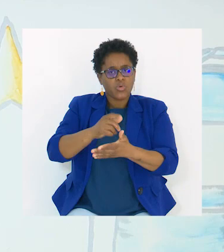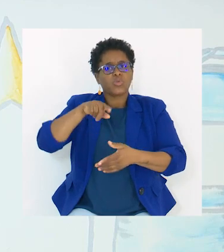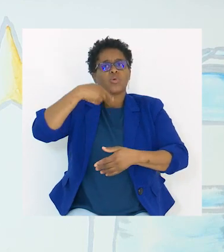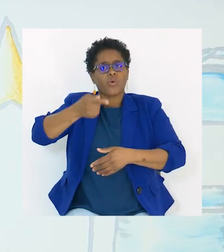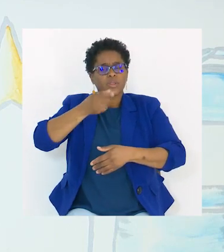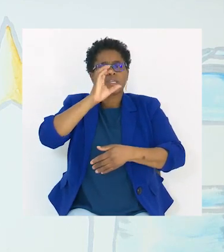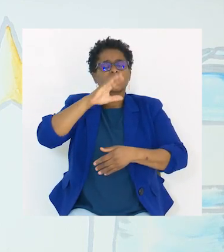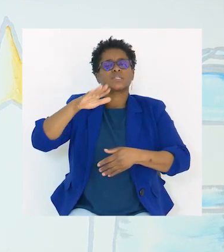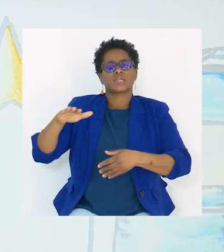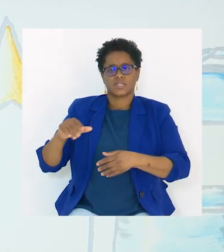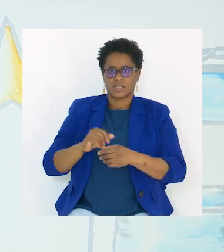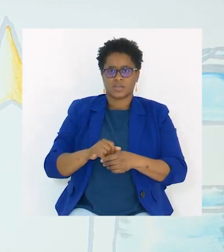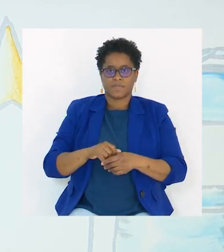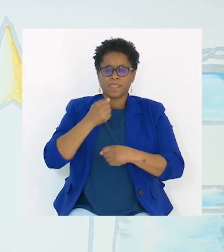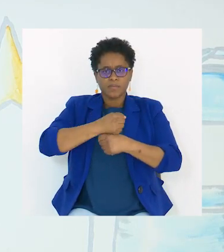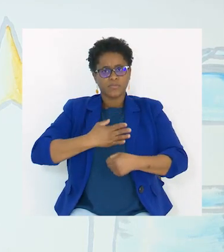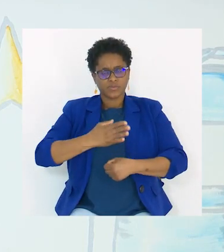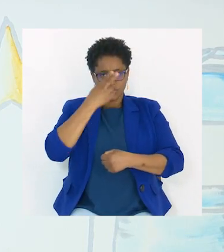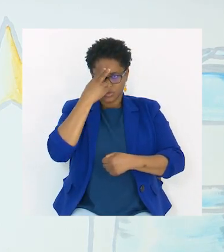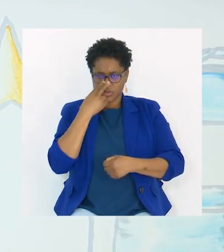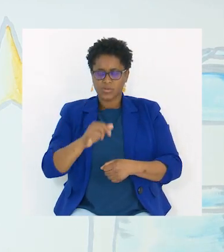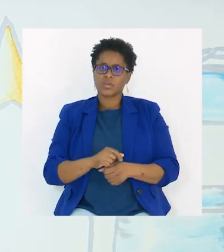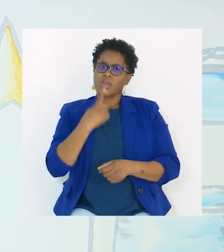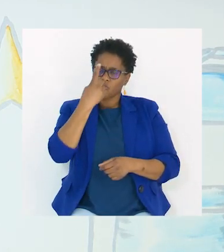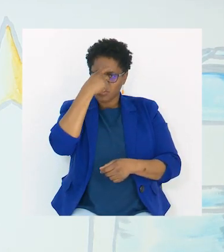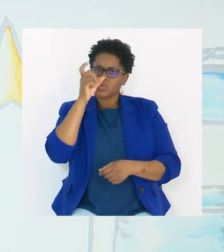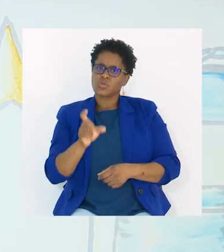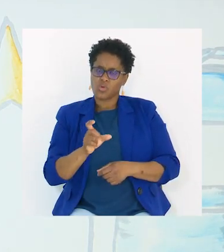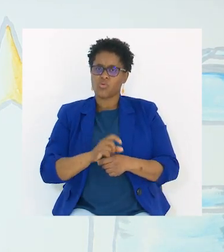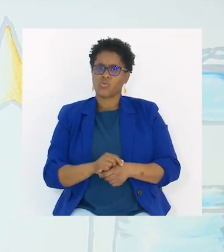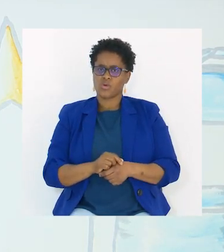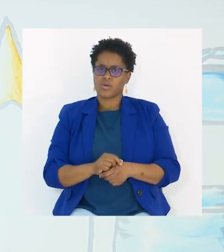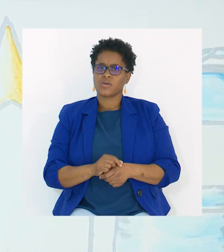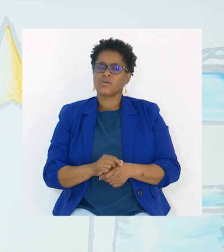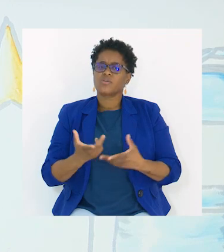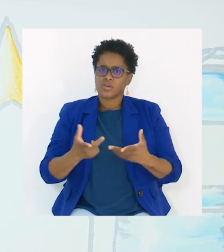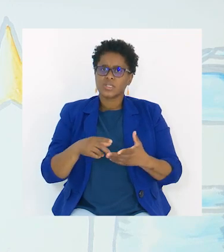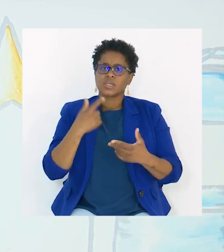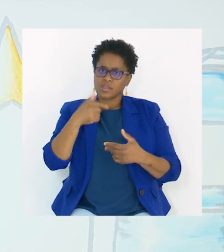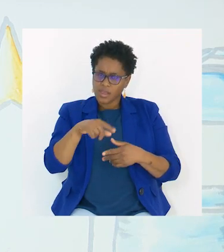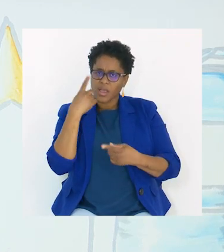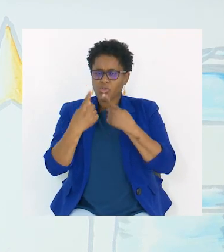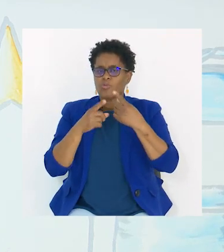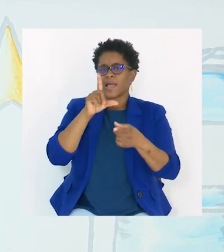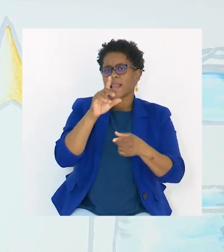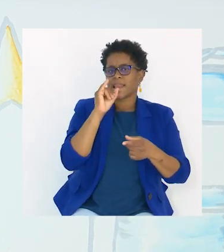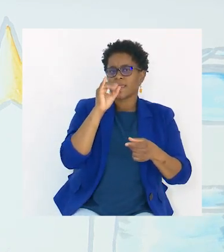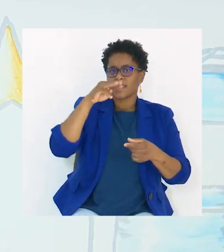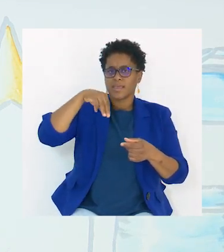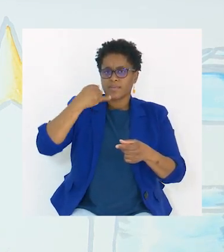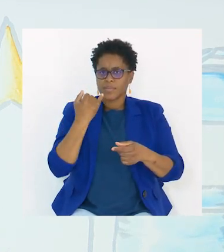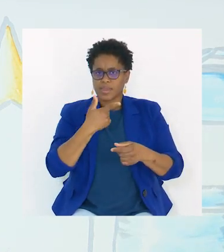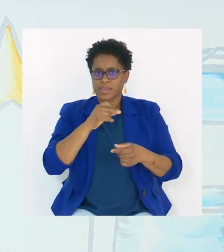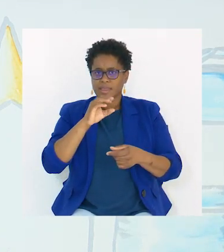ciências. Historiador é uma pessoa humana com limitações. Além de encontrar